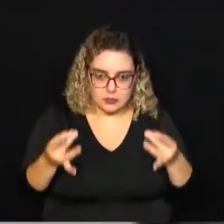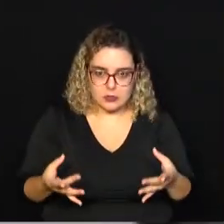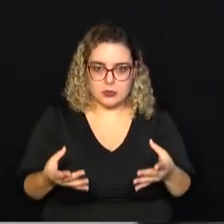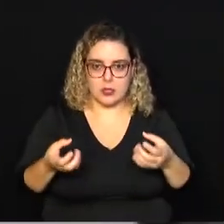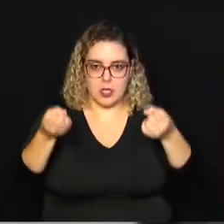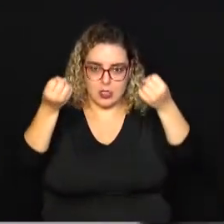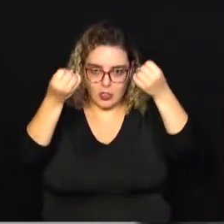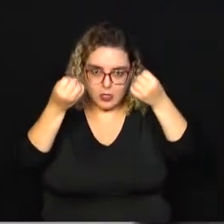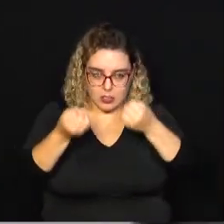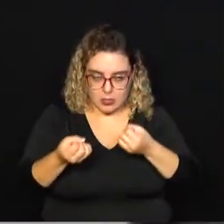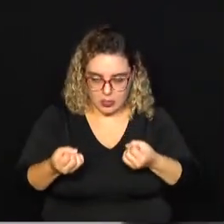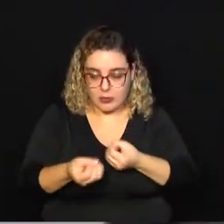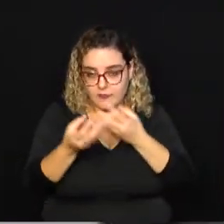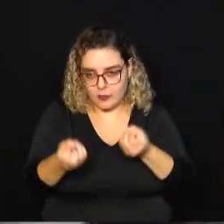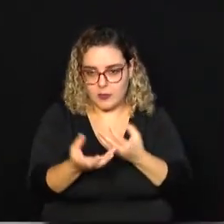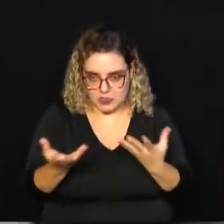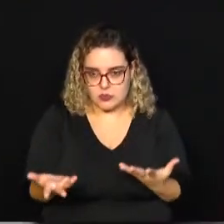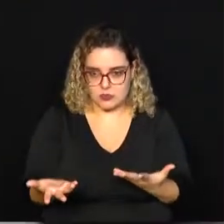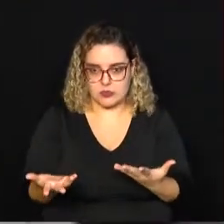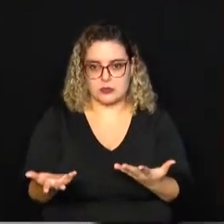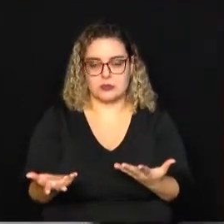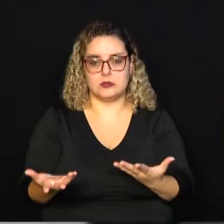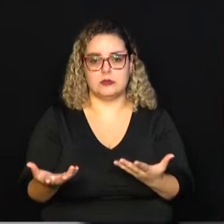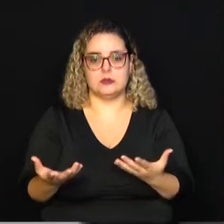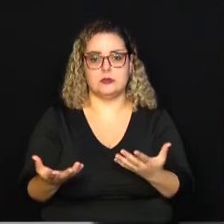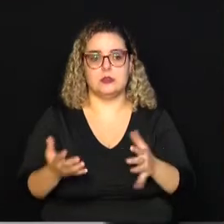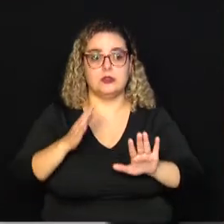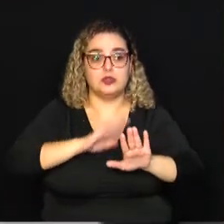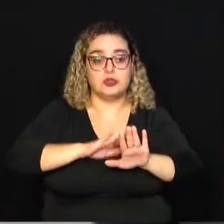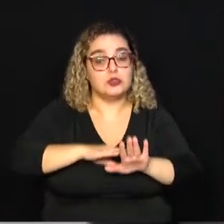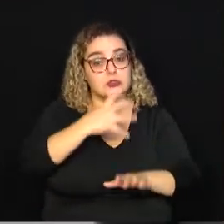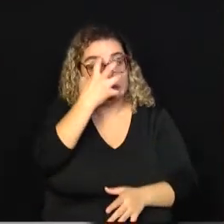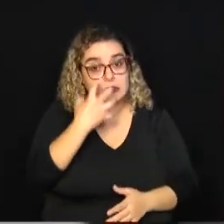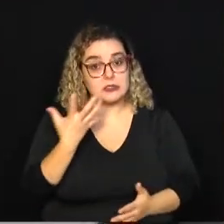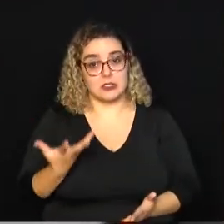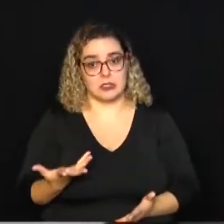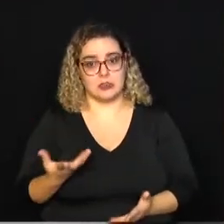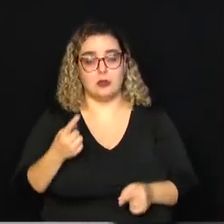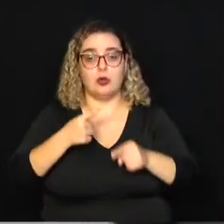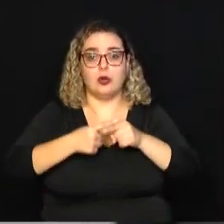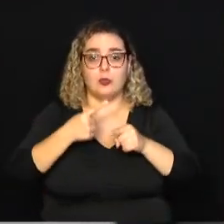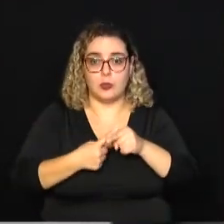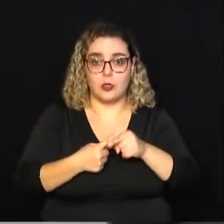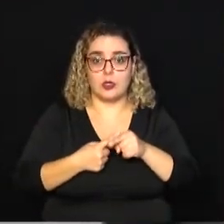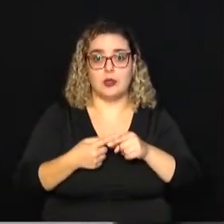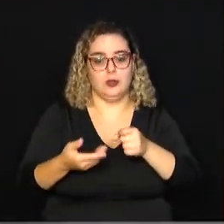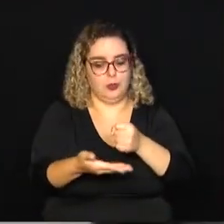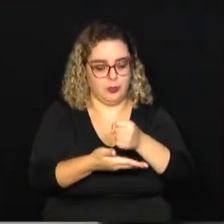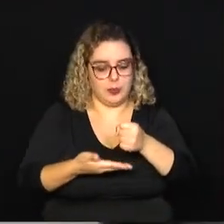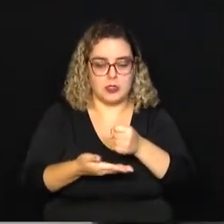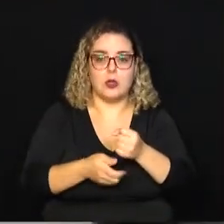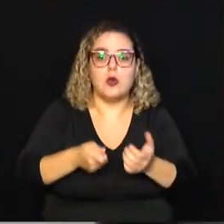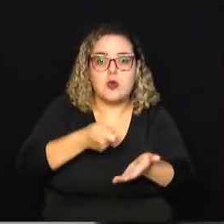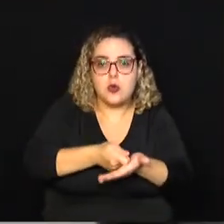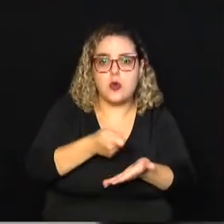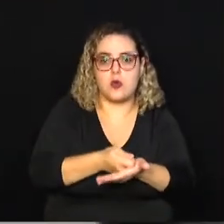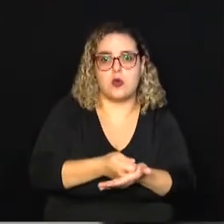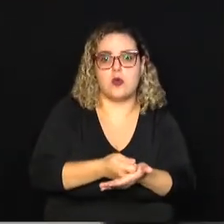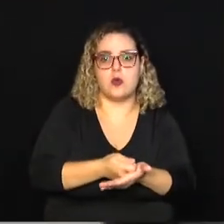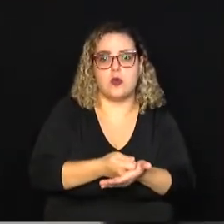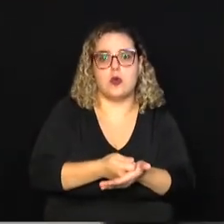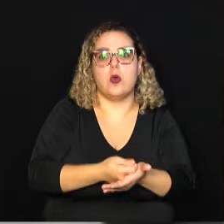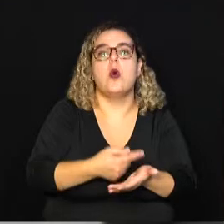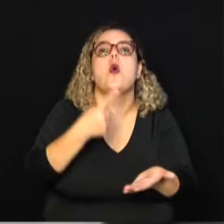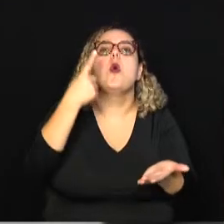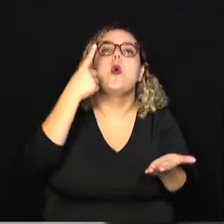Então, garantir que essas medidas vão ser feitas de forma séria, contundente, porque embasadas no compromisso com a